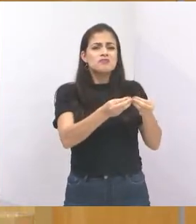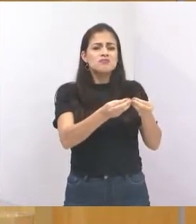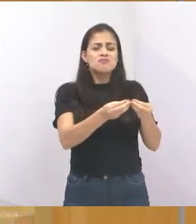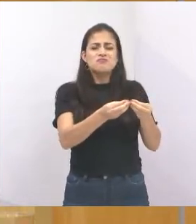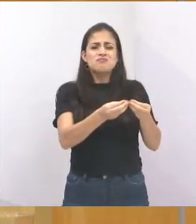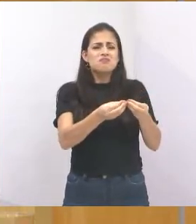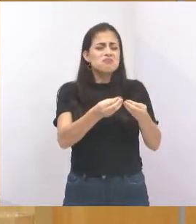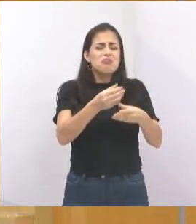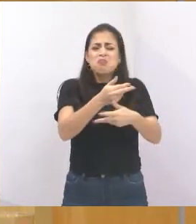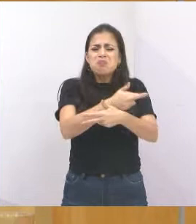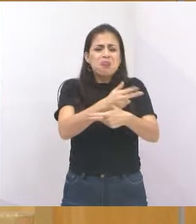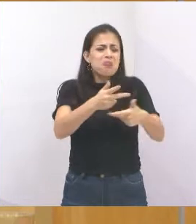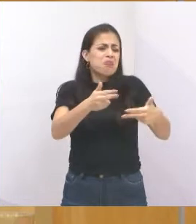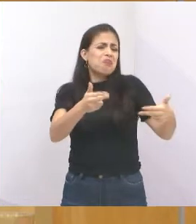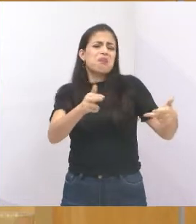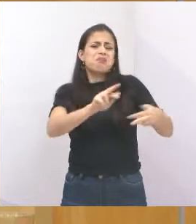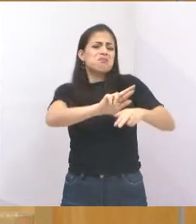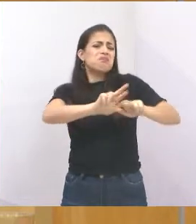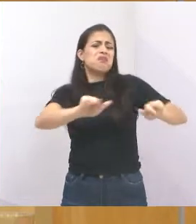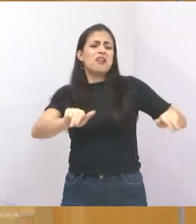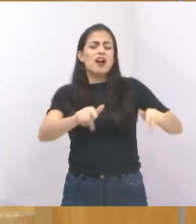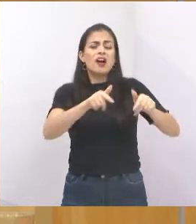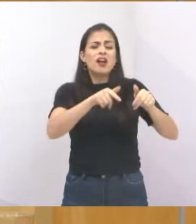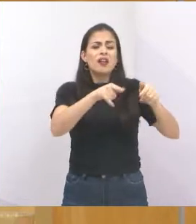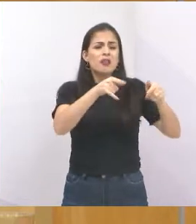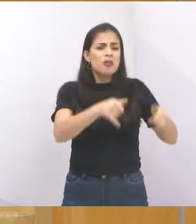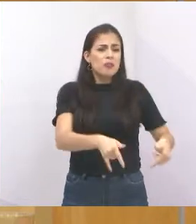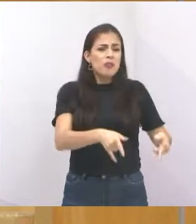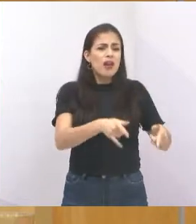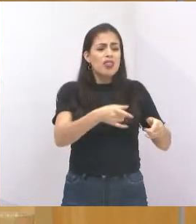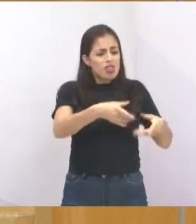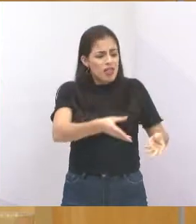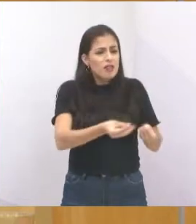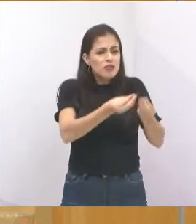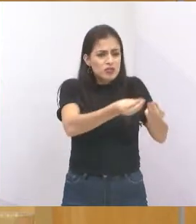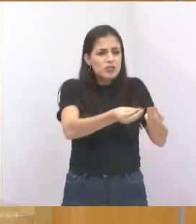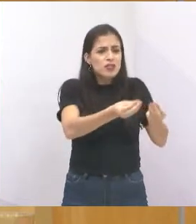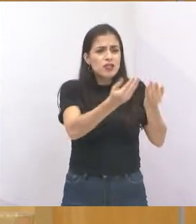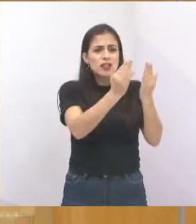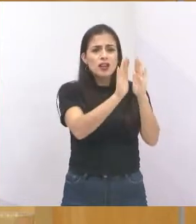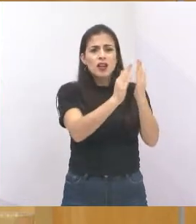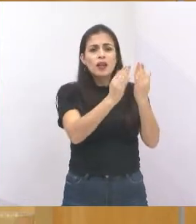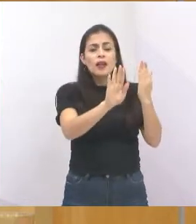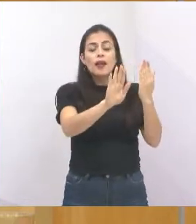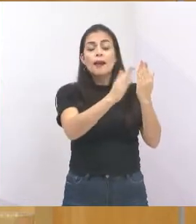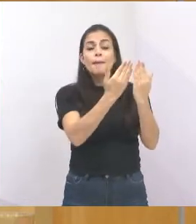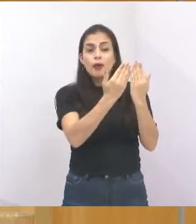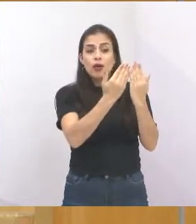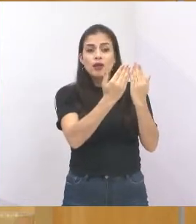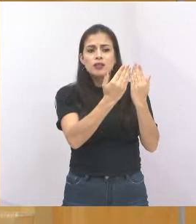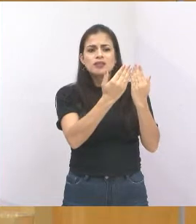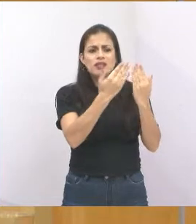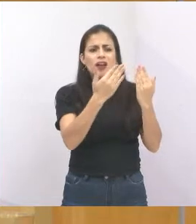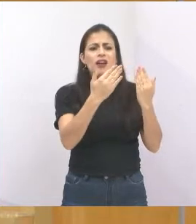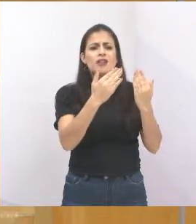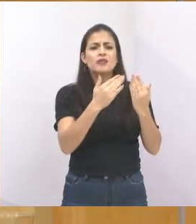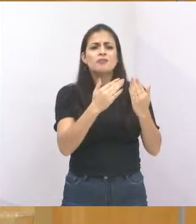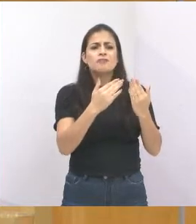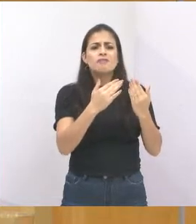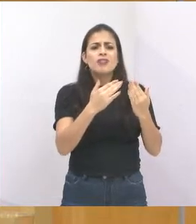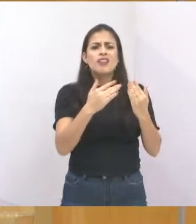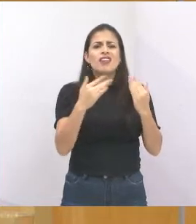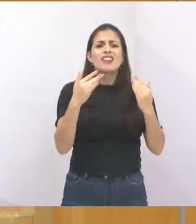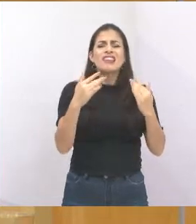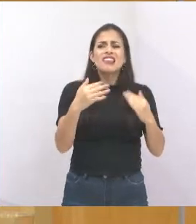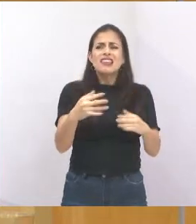entulho móveis na porta dos leves com eles fechados atrapalhando o